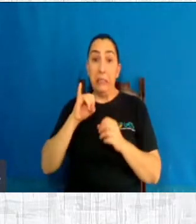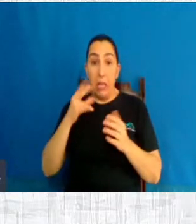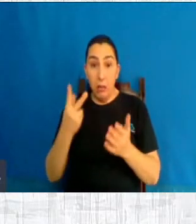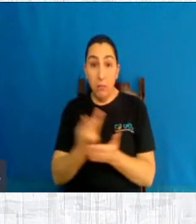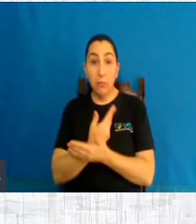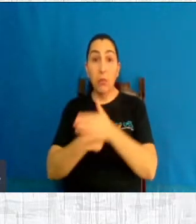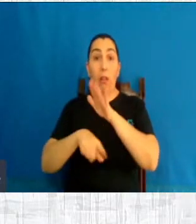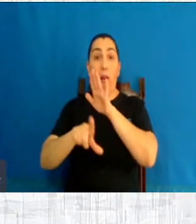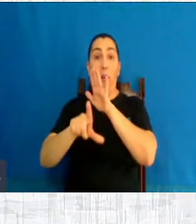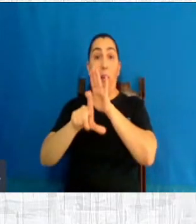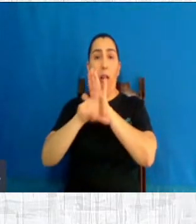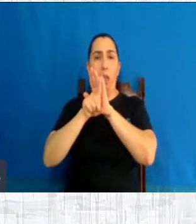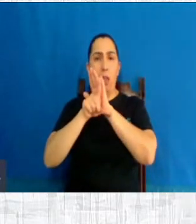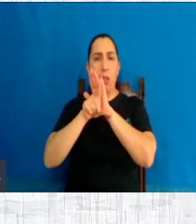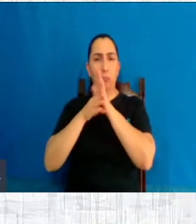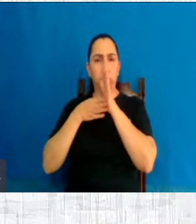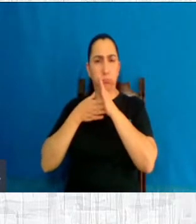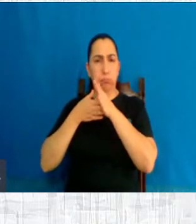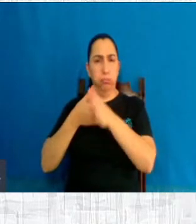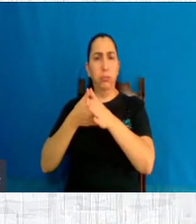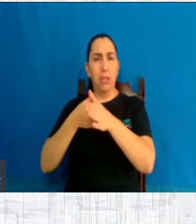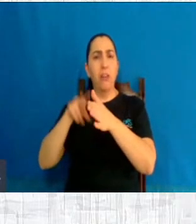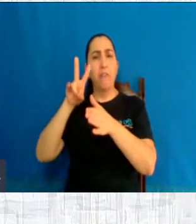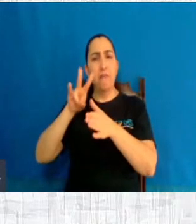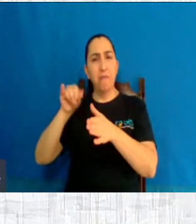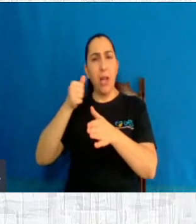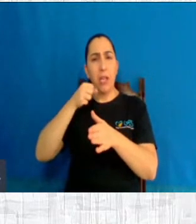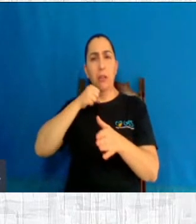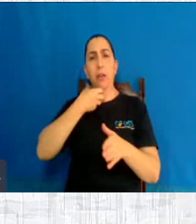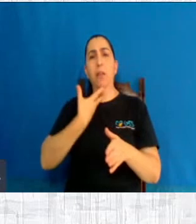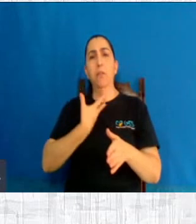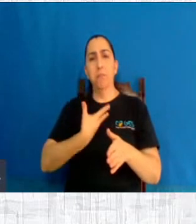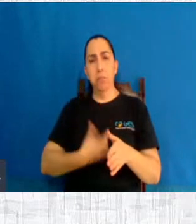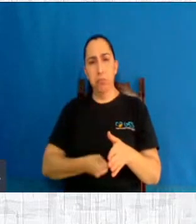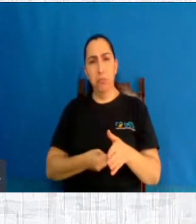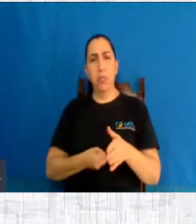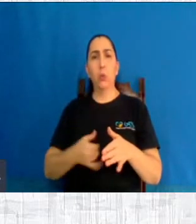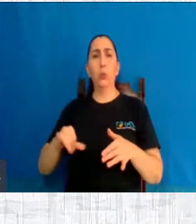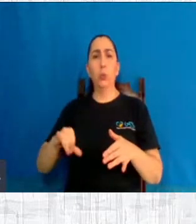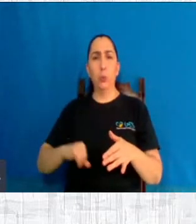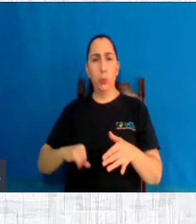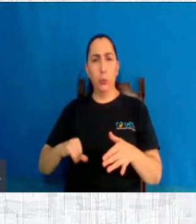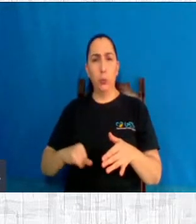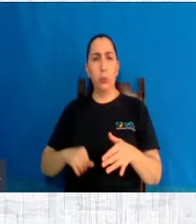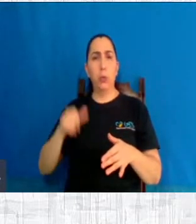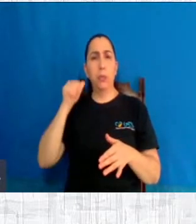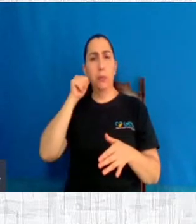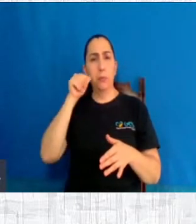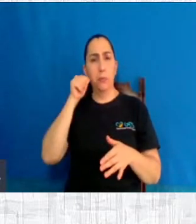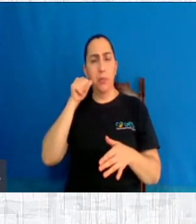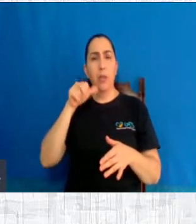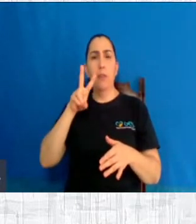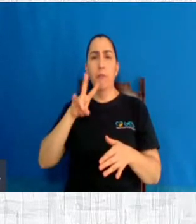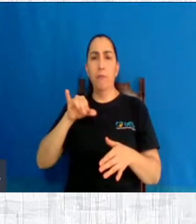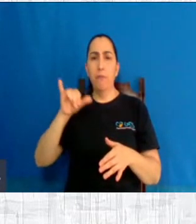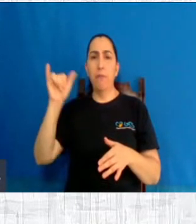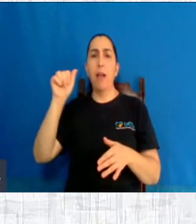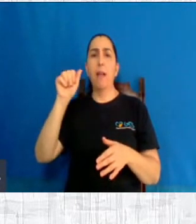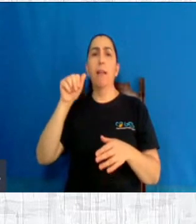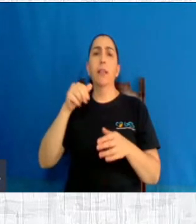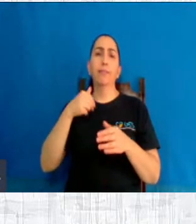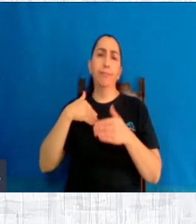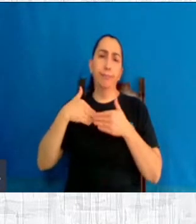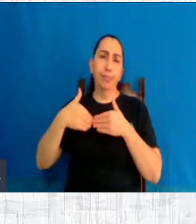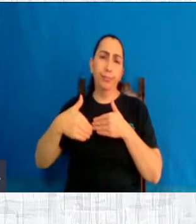número de abortos, um grande aumento do número das sequelas e sofrimento das mulheres, aumento do número de DST, de AIDS, porque vão usar